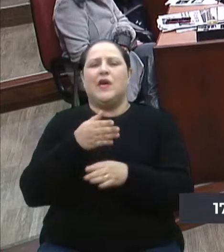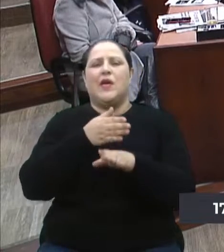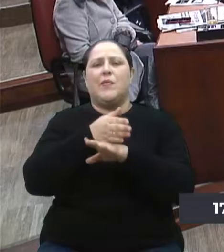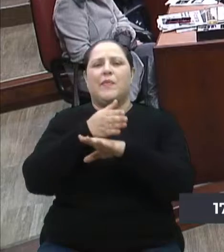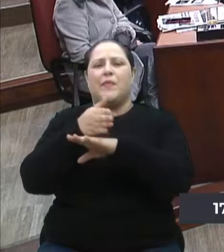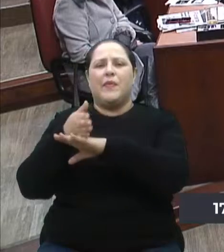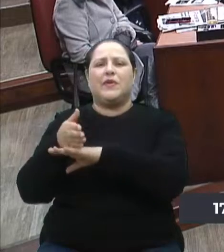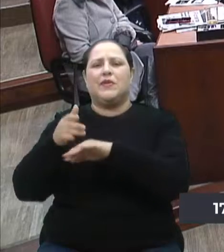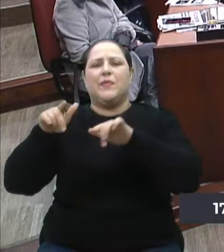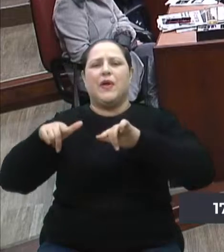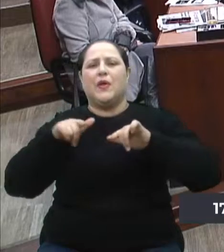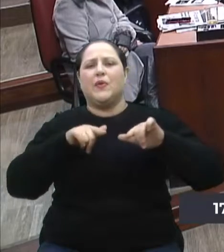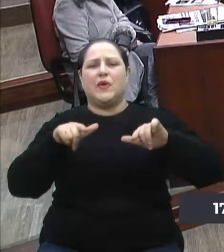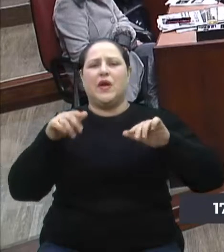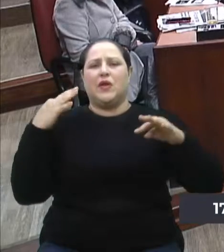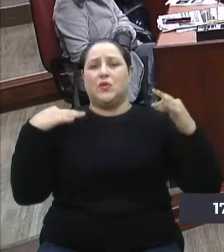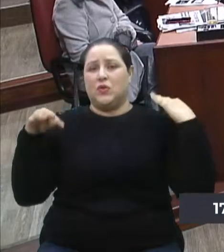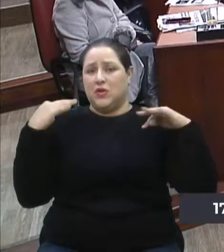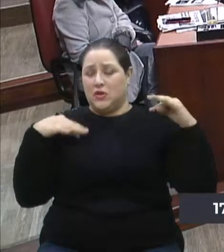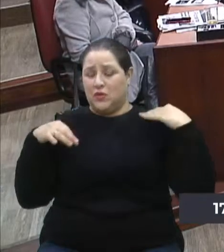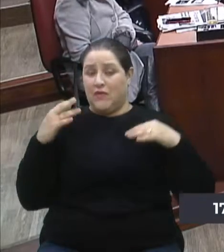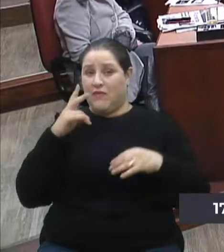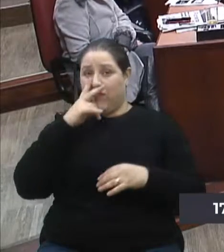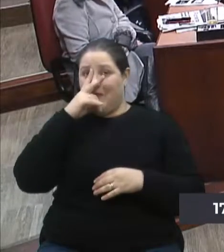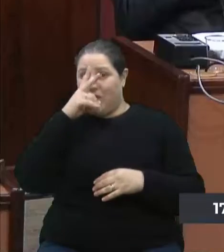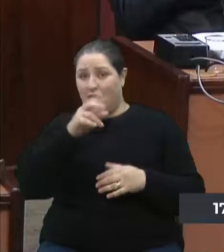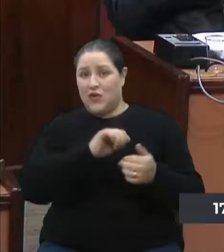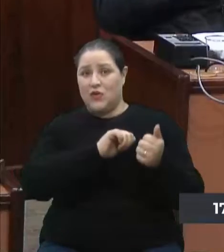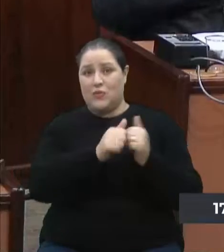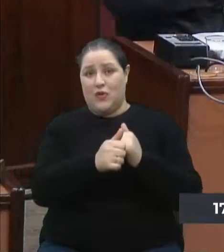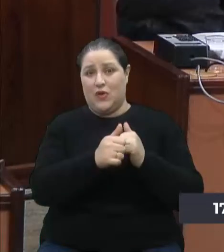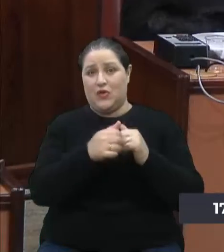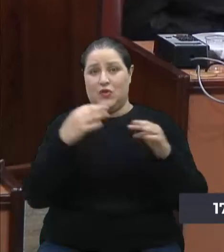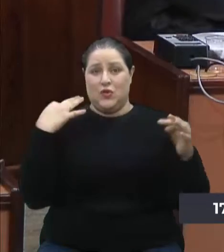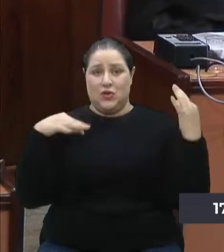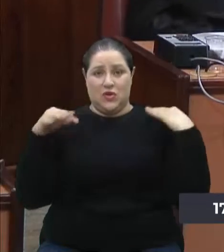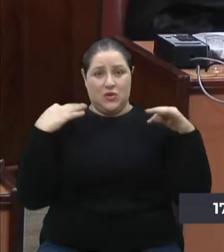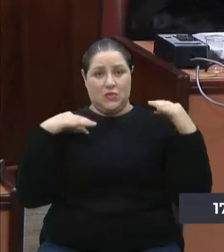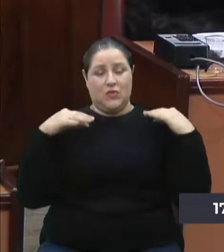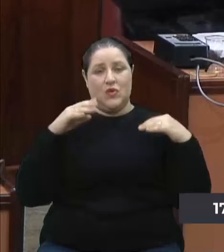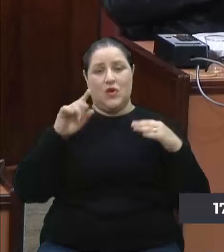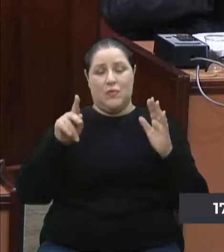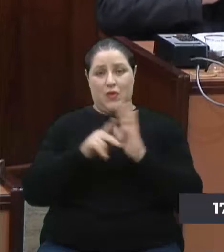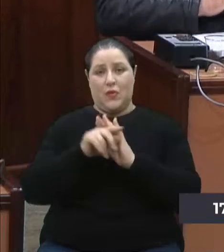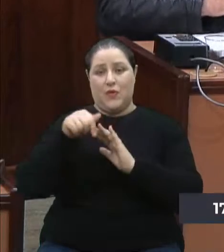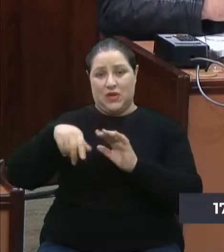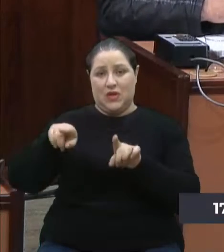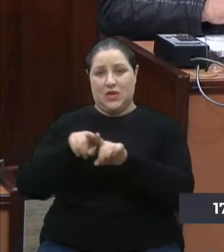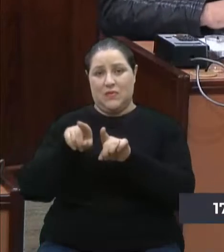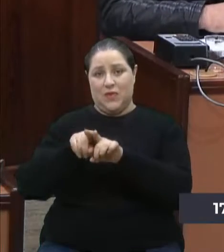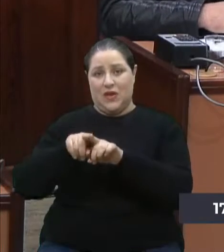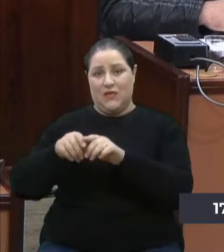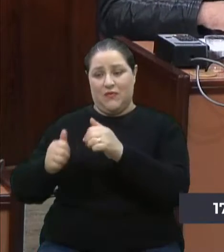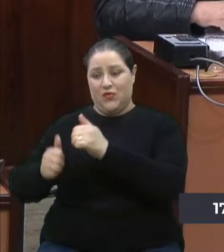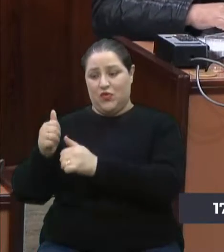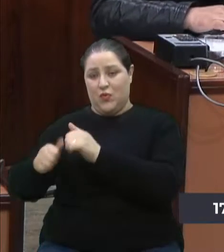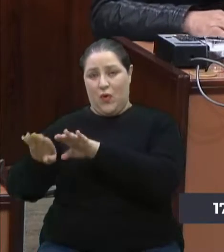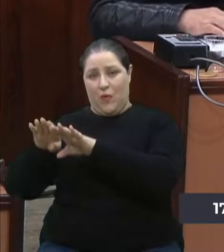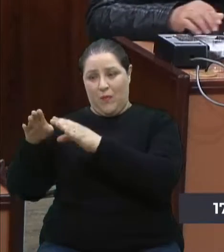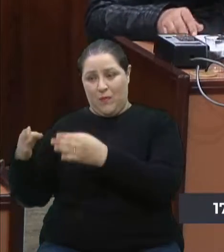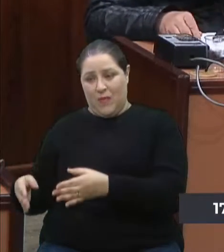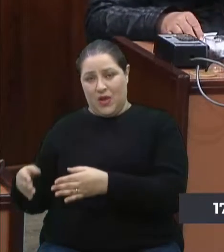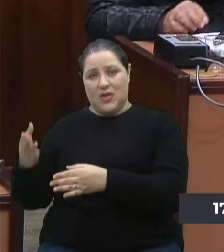turísticos então o turismo esportivo é muito forte era uma competição de tênis de mesa já teve aqui de futebol de mesa teve corrida